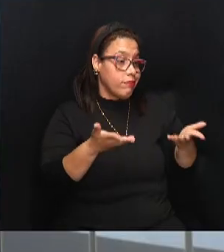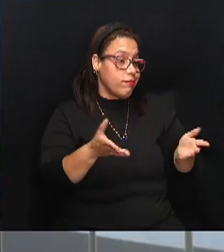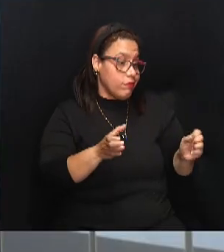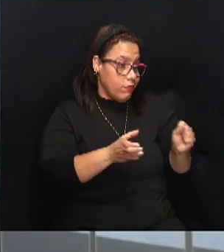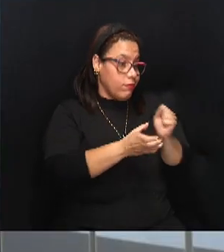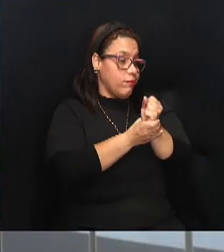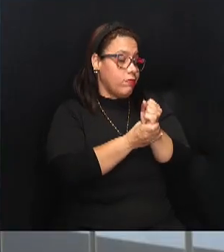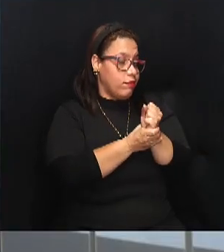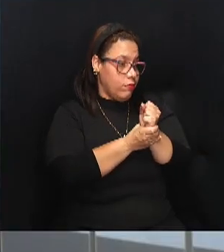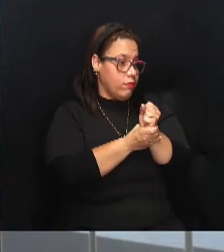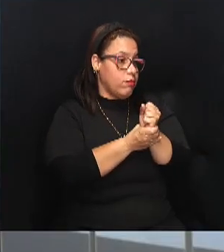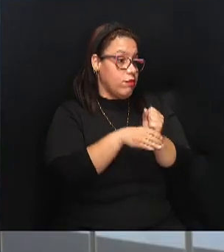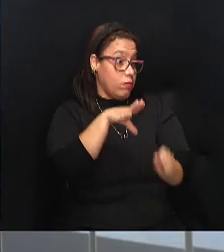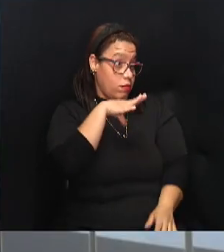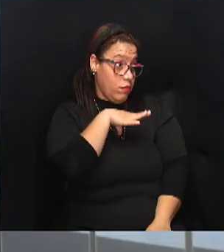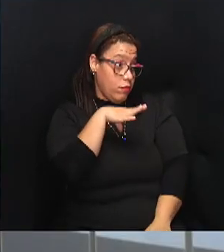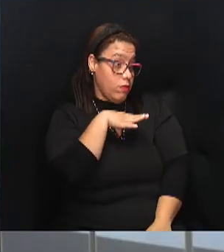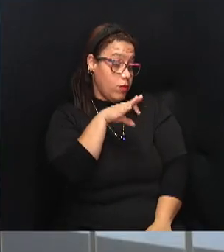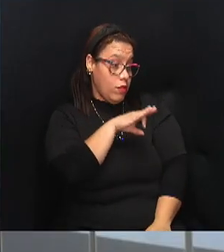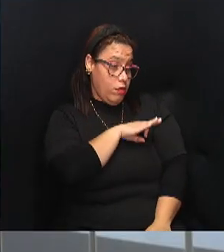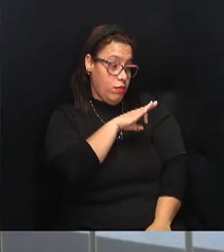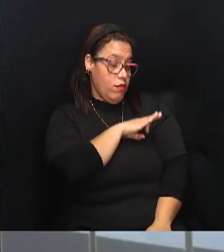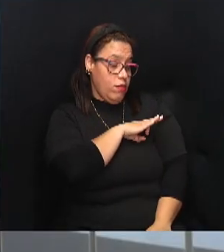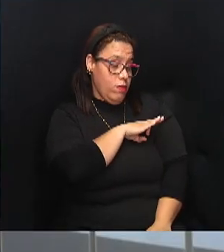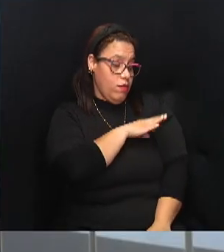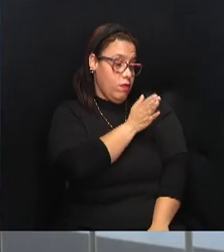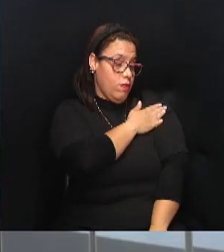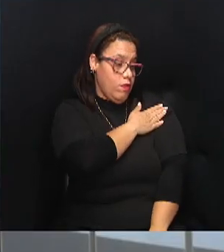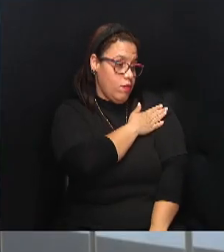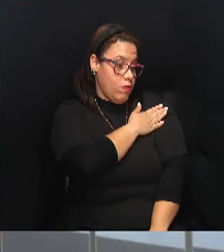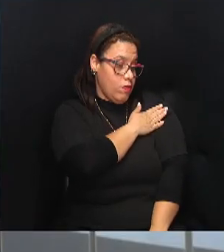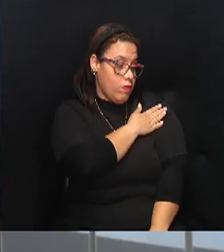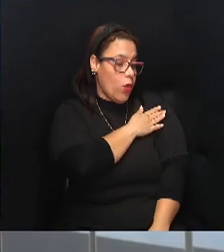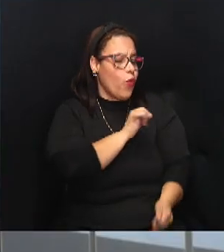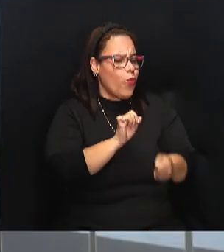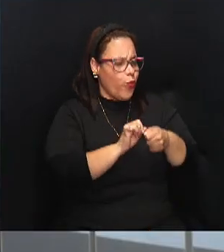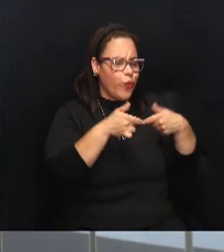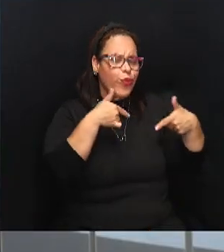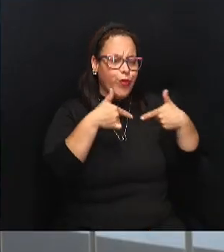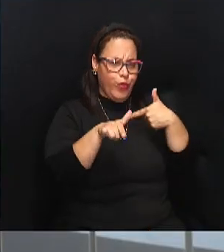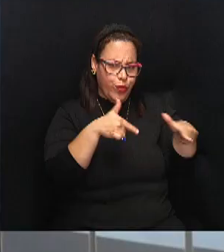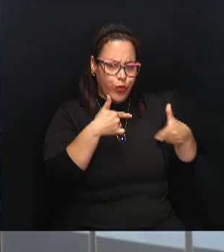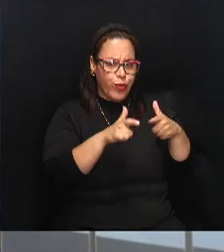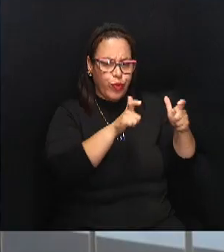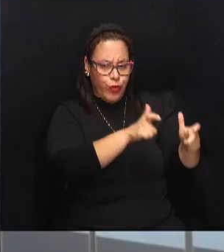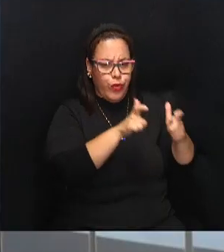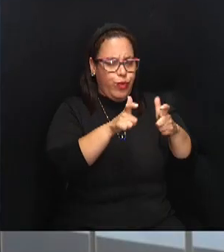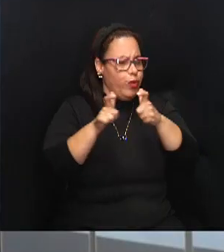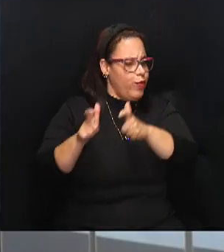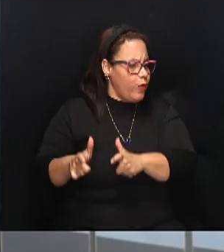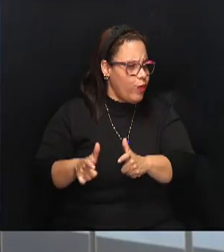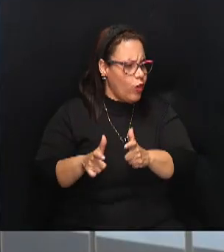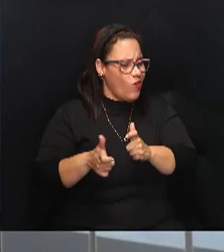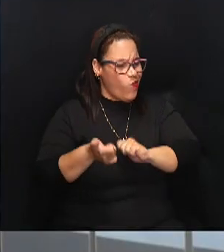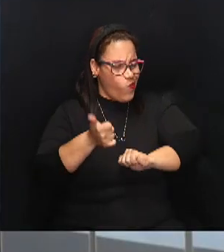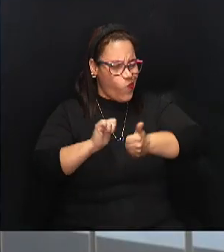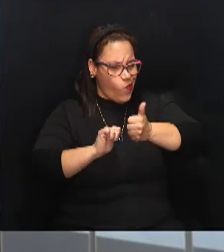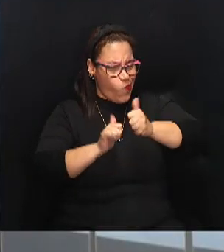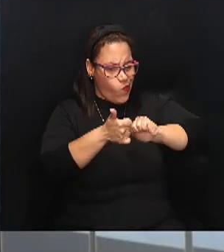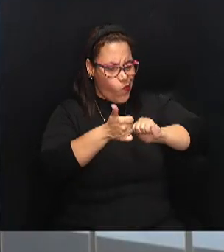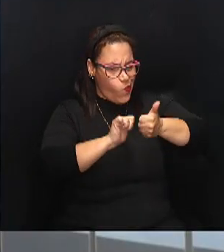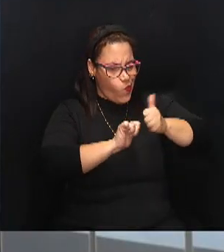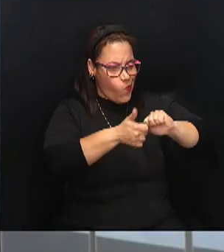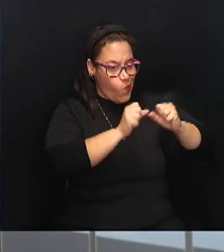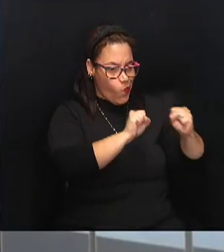com o município e a Polícia Militar. Então é feito um trabalho, os locais são mapeados entre o